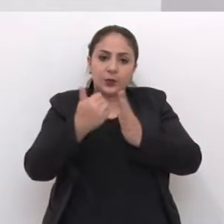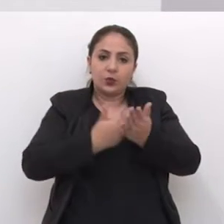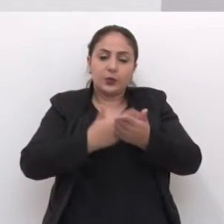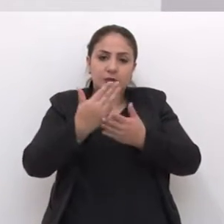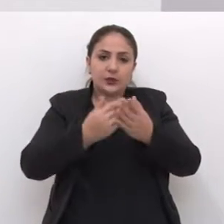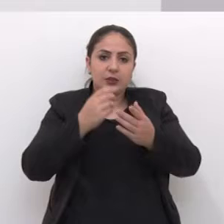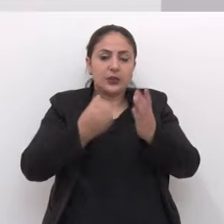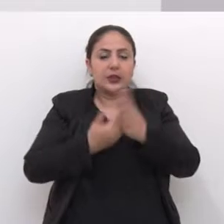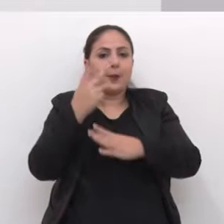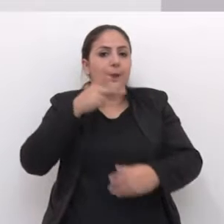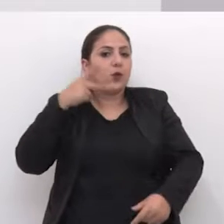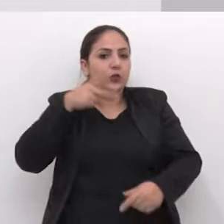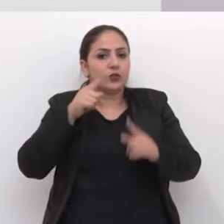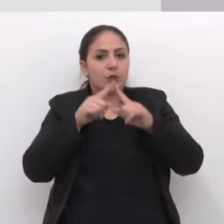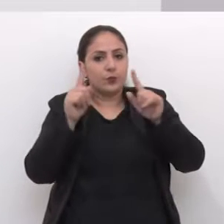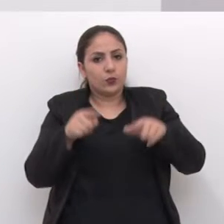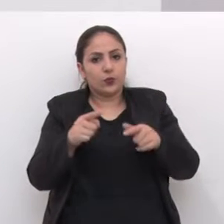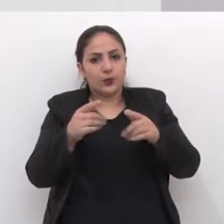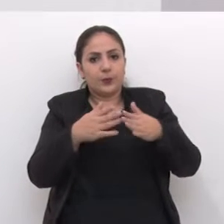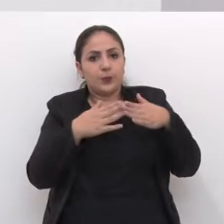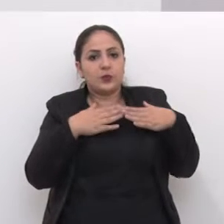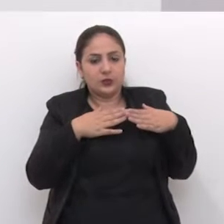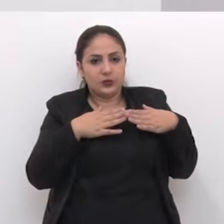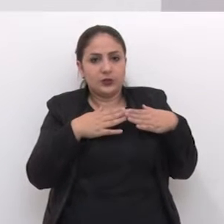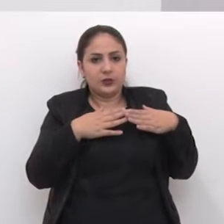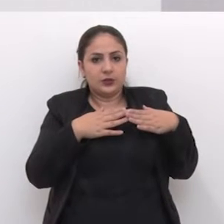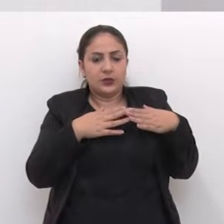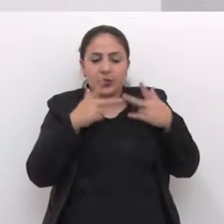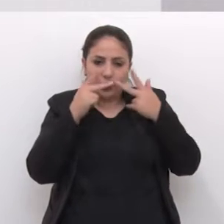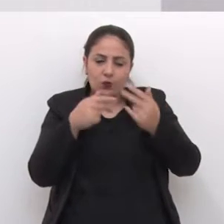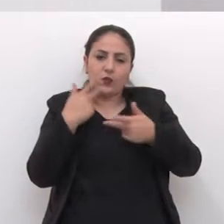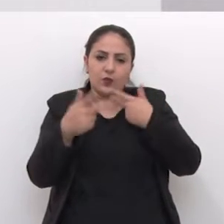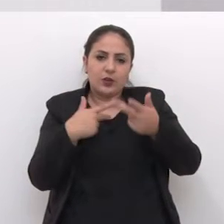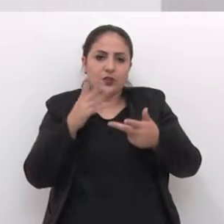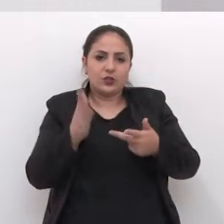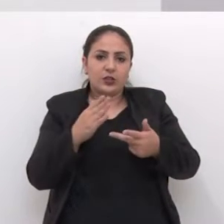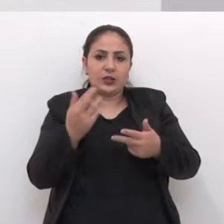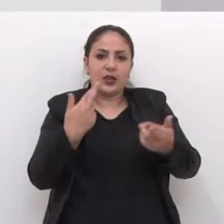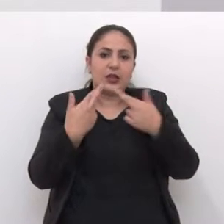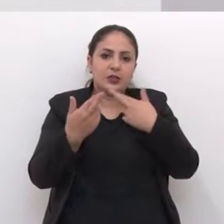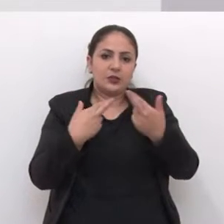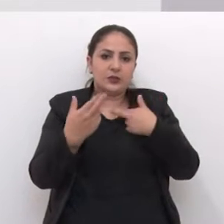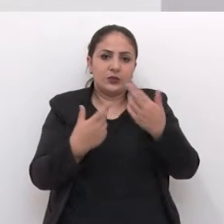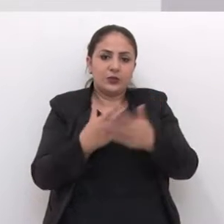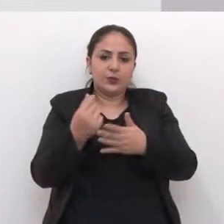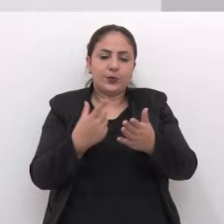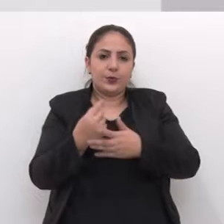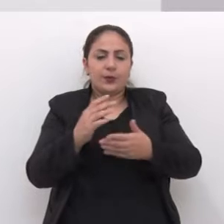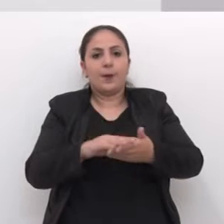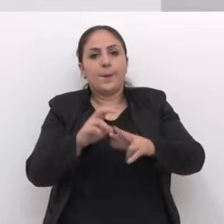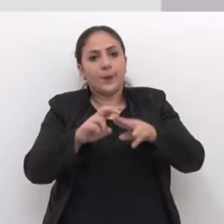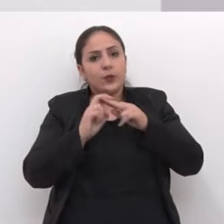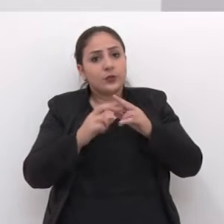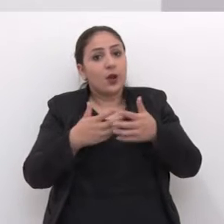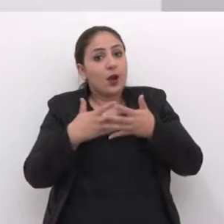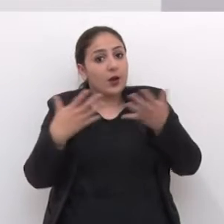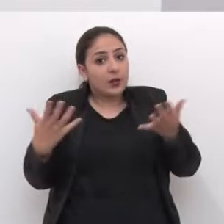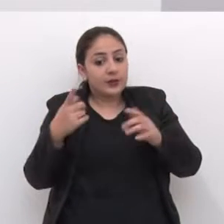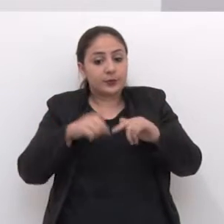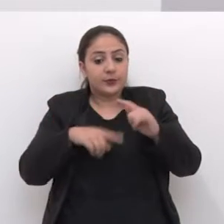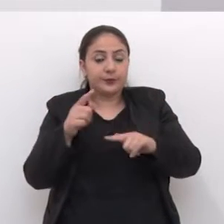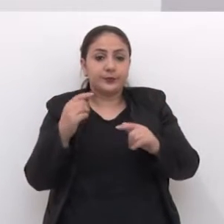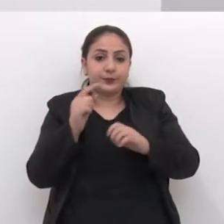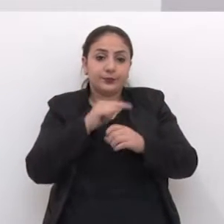disso, então, idealizar políticas públicas na defesa e na proteção, como eu já disse, dessas relações de consumo. Então é um